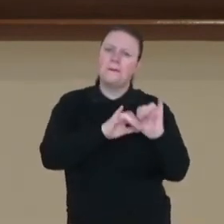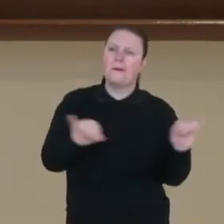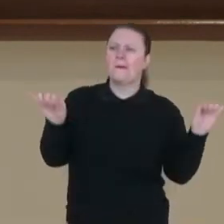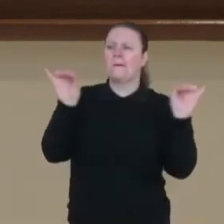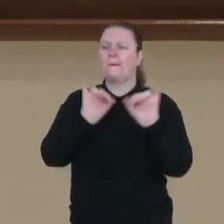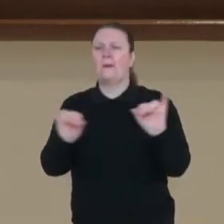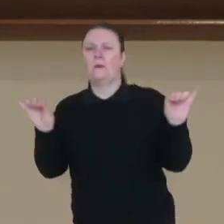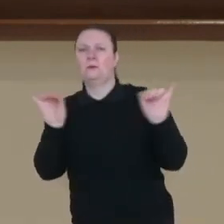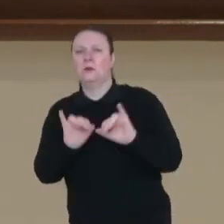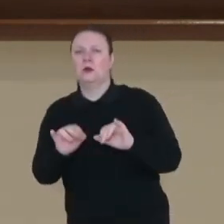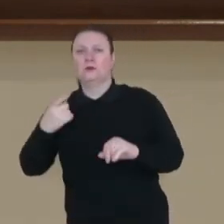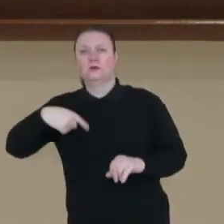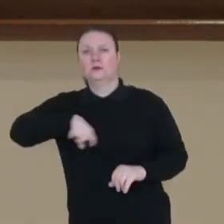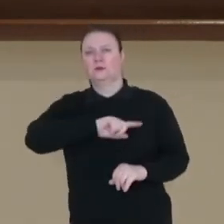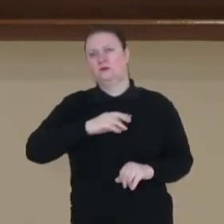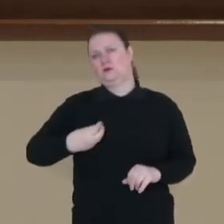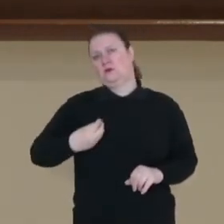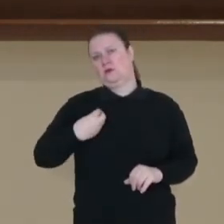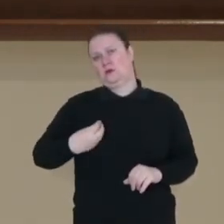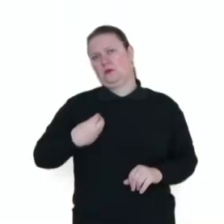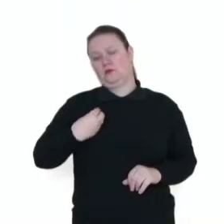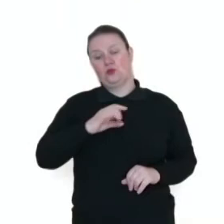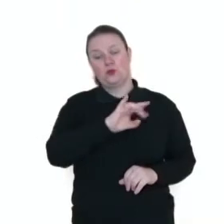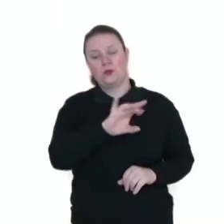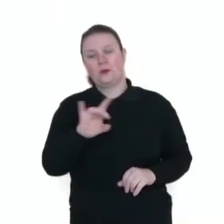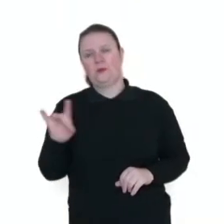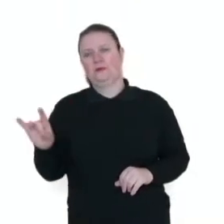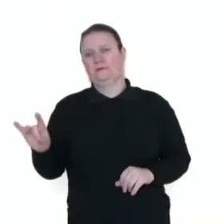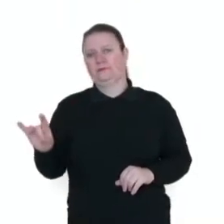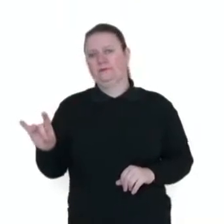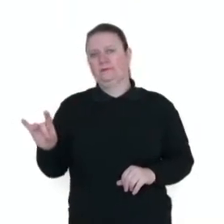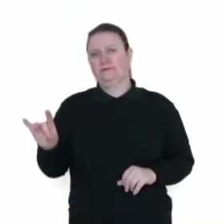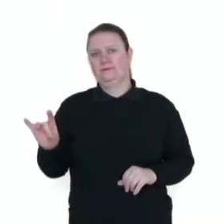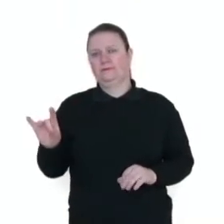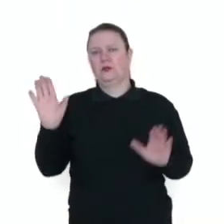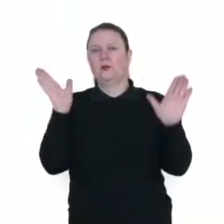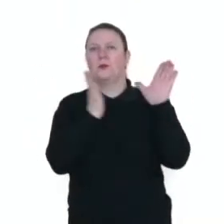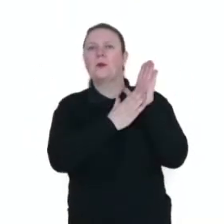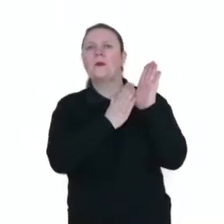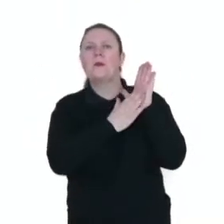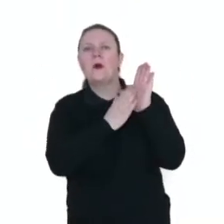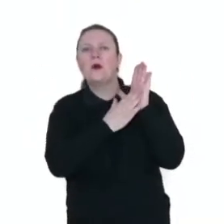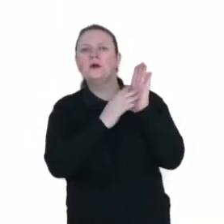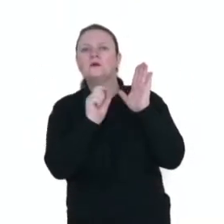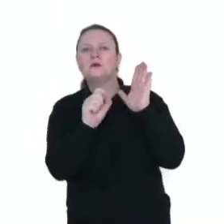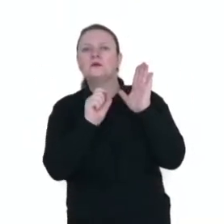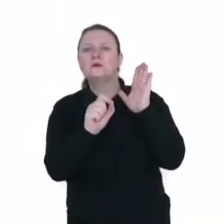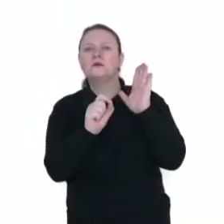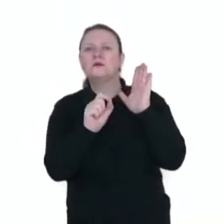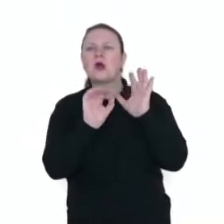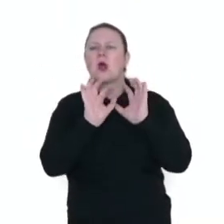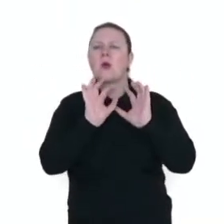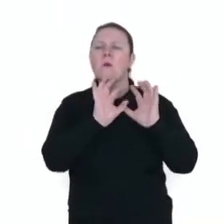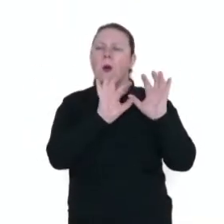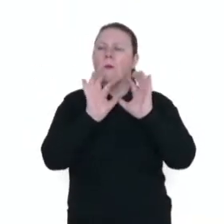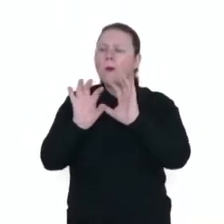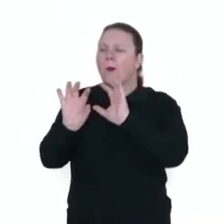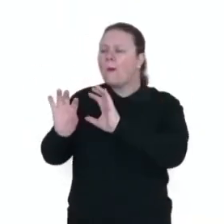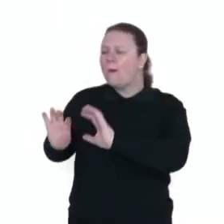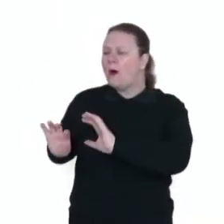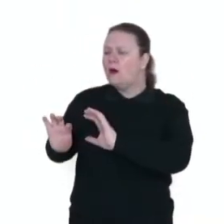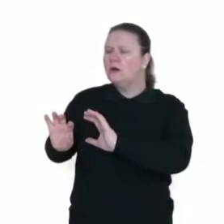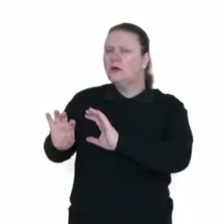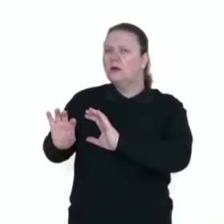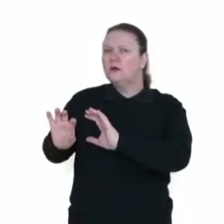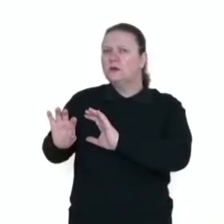do nosso cotidiano, né? Propunha-se uma ação civilizatória sobre os continentes africano e asiático. E